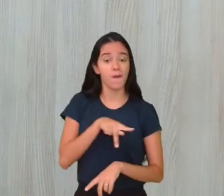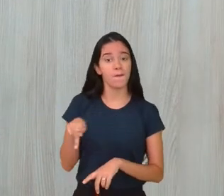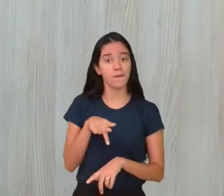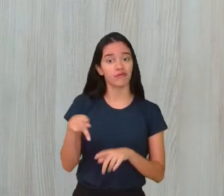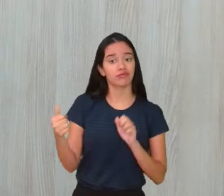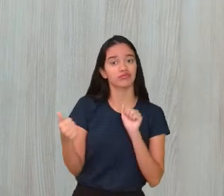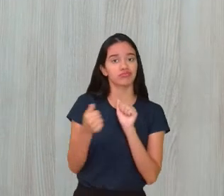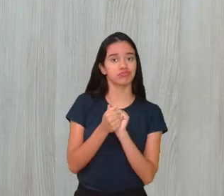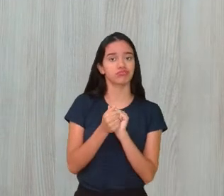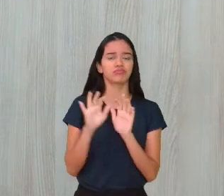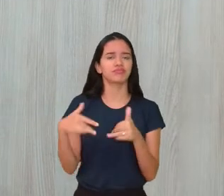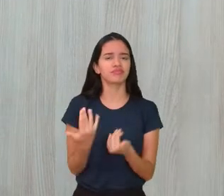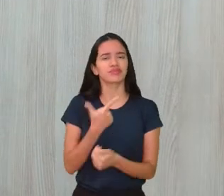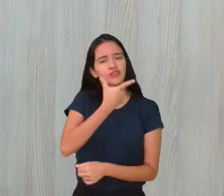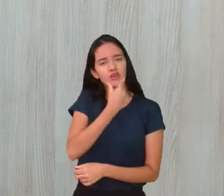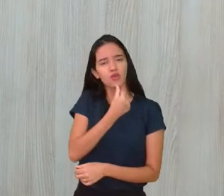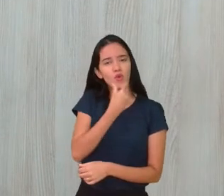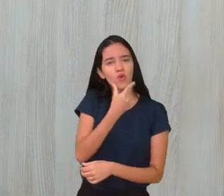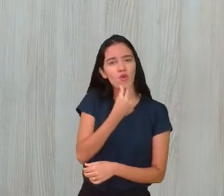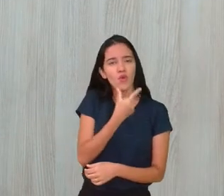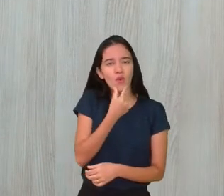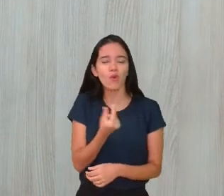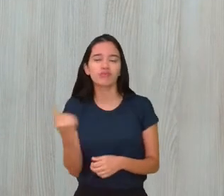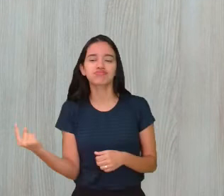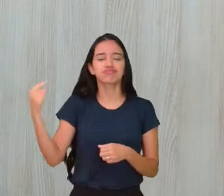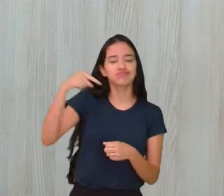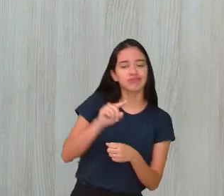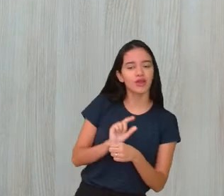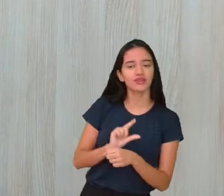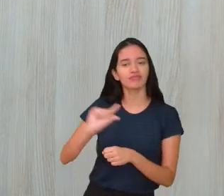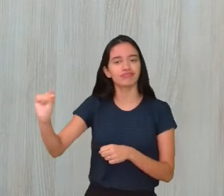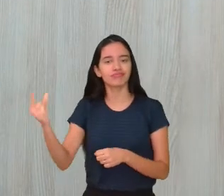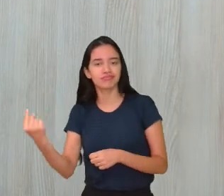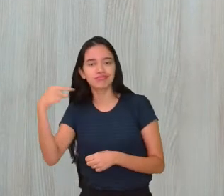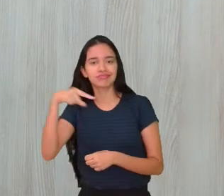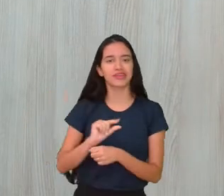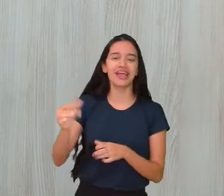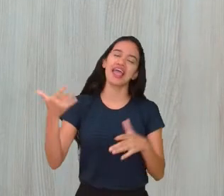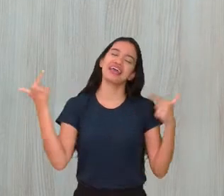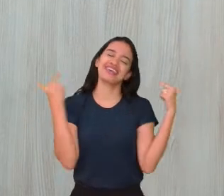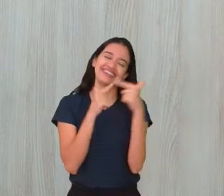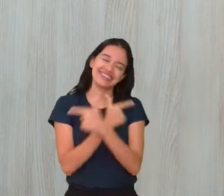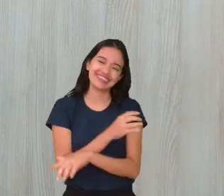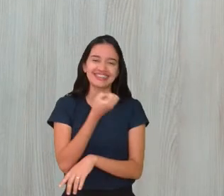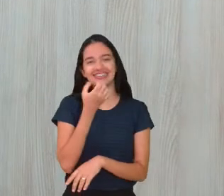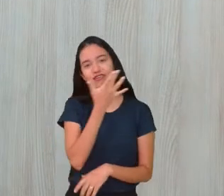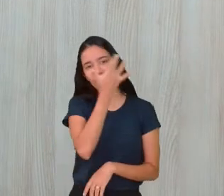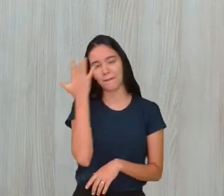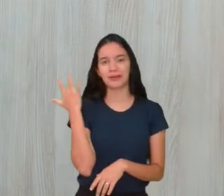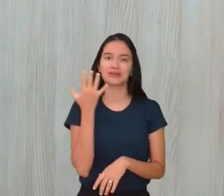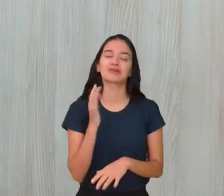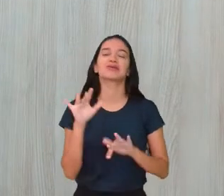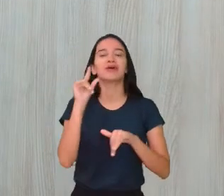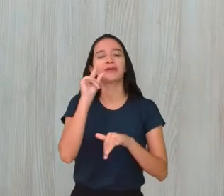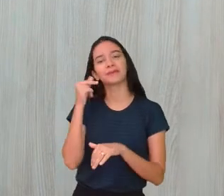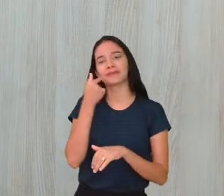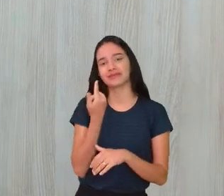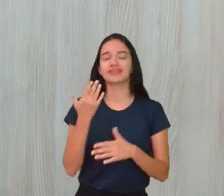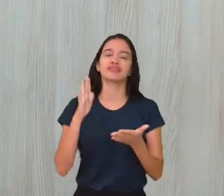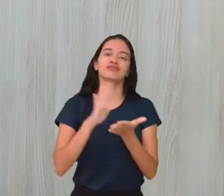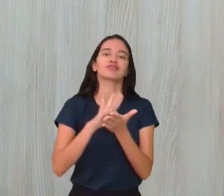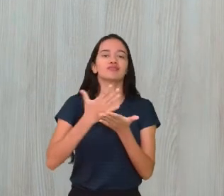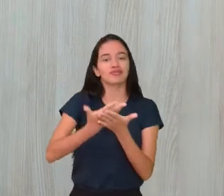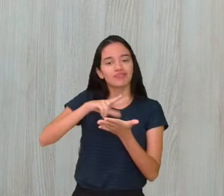Gilson, né, que é um cara indo e voltando e indo, é a mesma pessoa, engraçada, pessoa boa. Midian aí, ó, hoje fazendo a